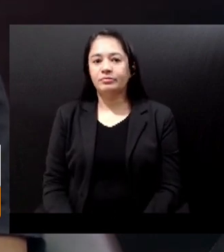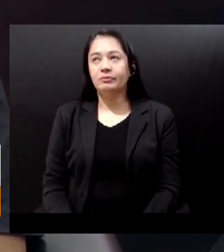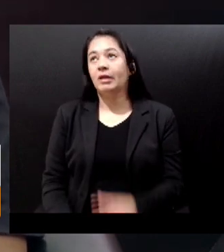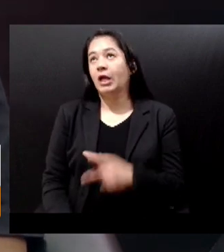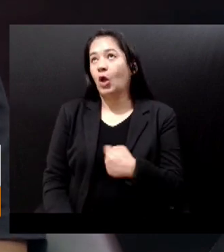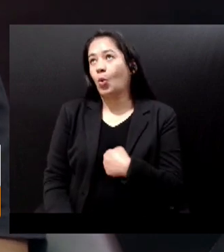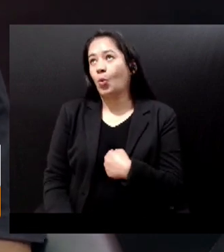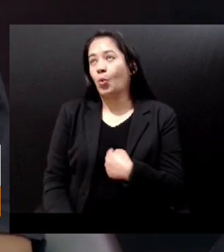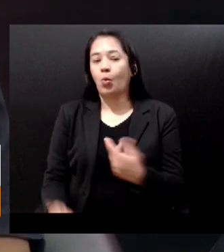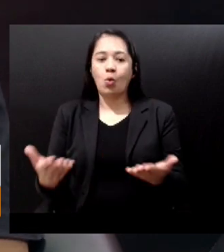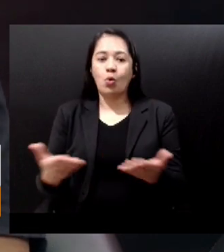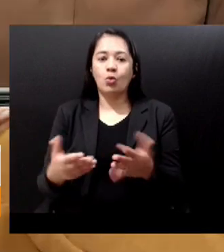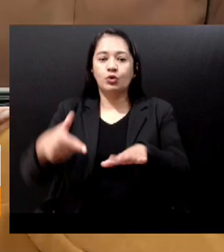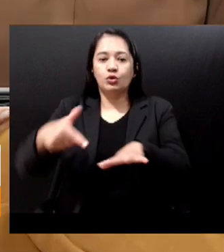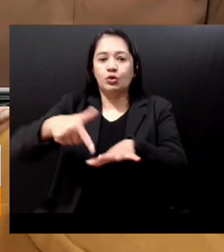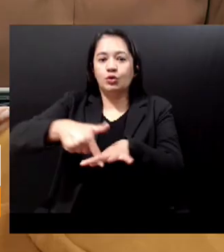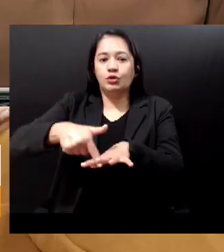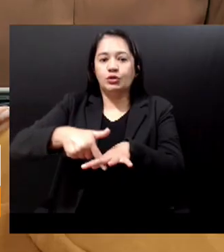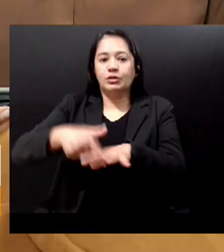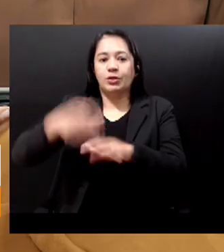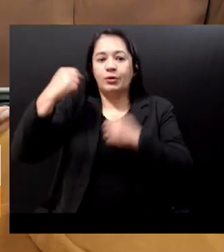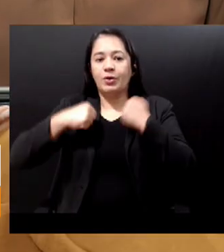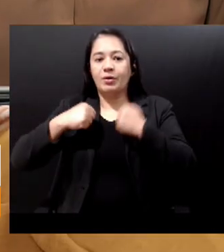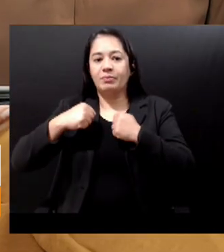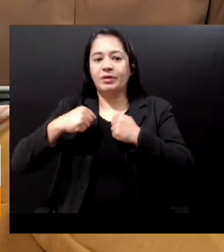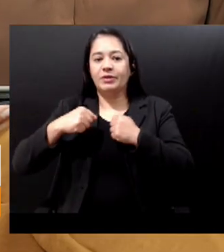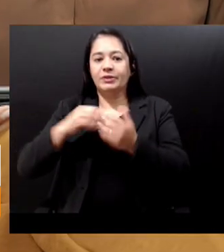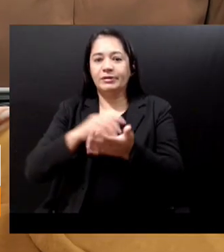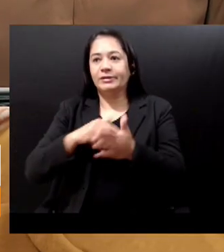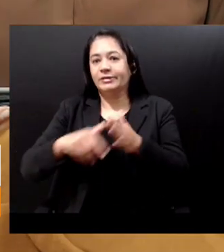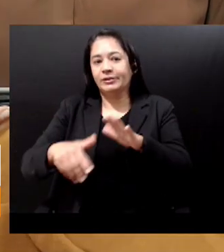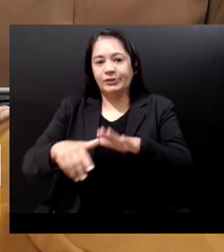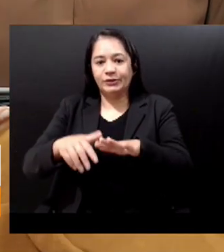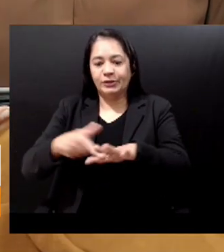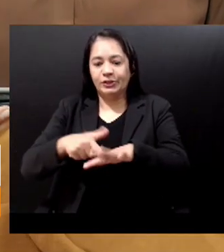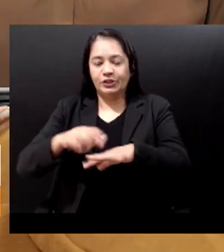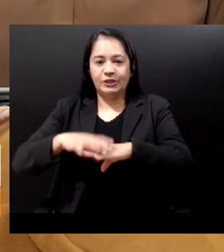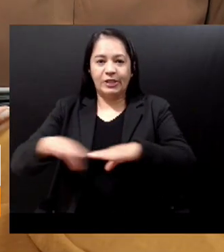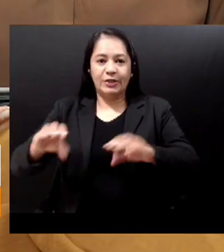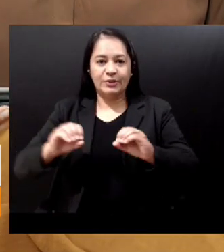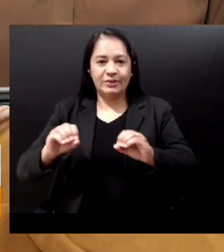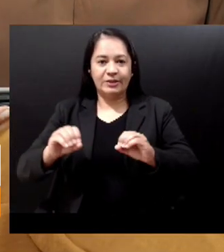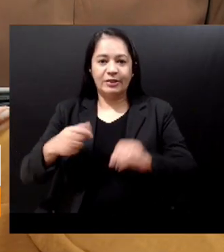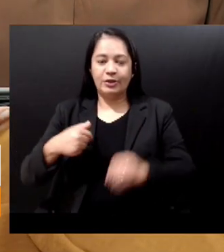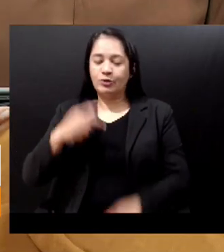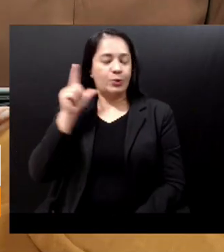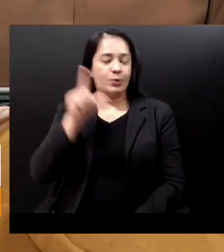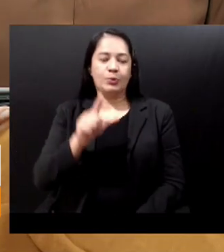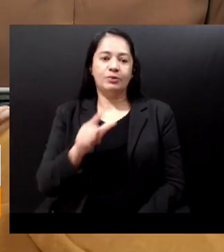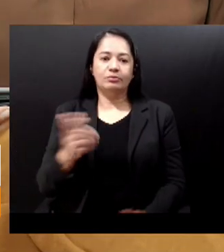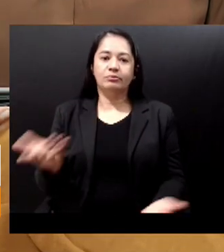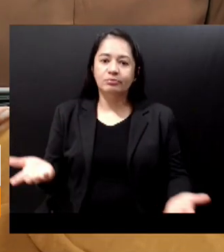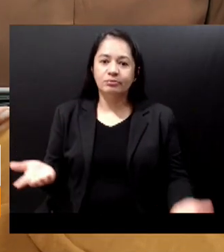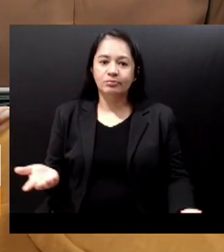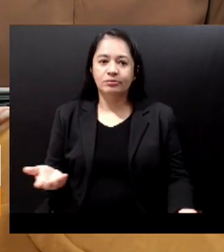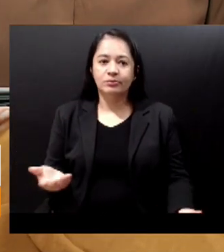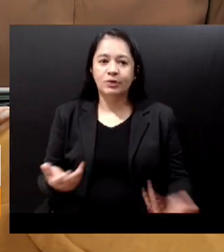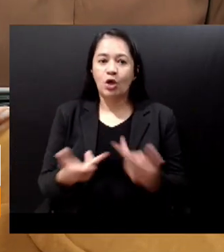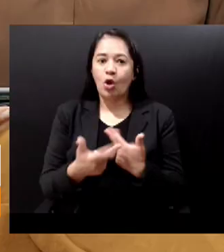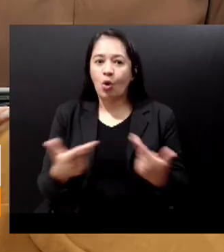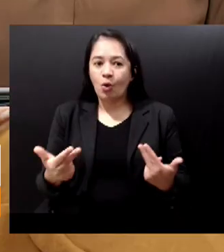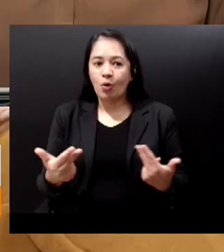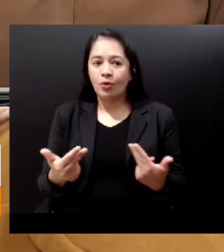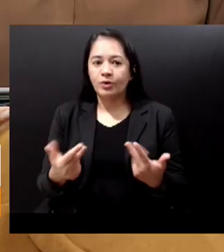chinelo e eu não tomo banho descalço. Eu tô contando Sim. exemplos, mas que a gente ouve aí com Aham, muita é frequência. verdade. Então são coisas que vão minando a